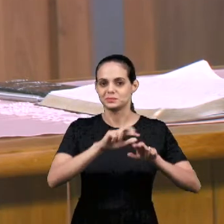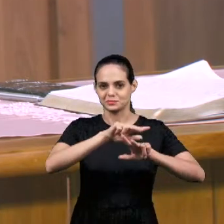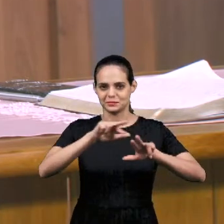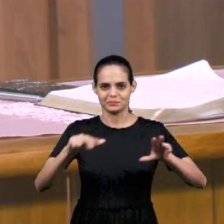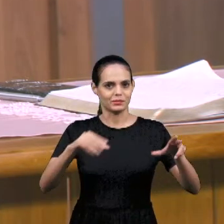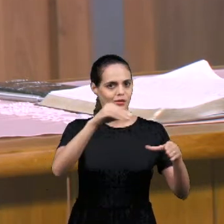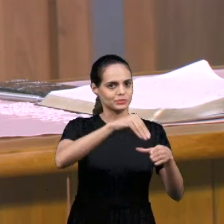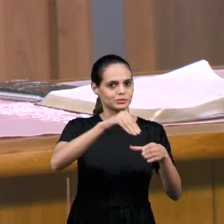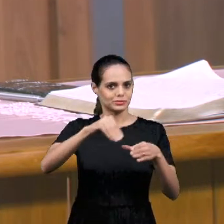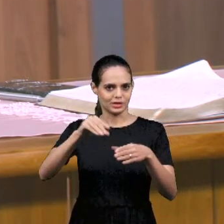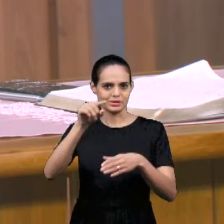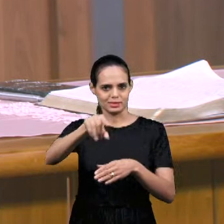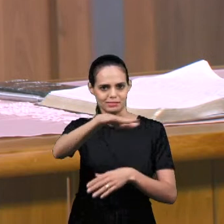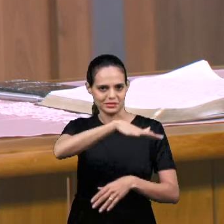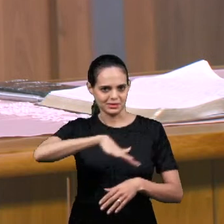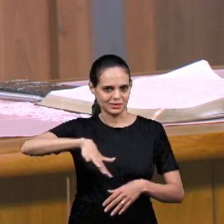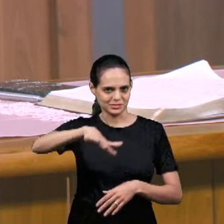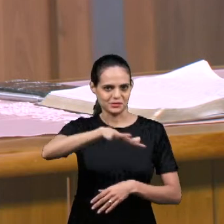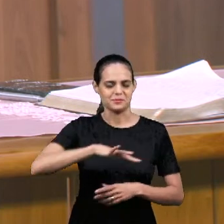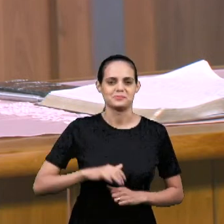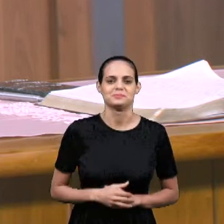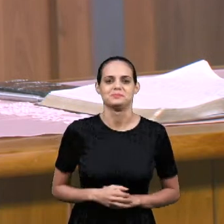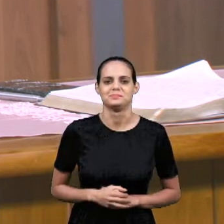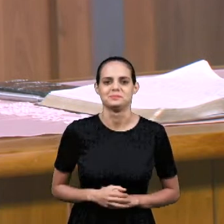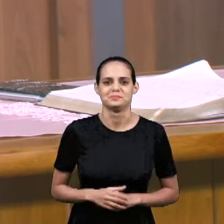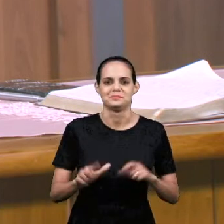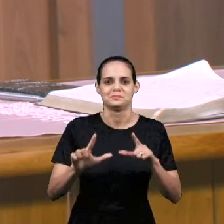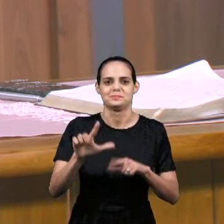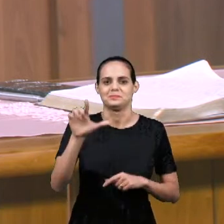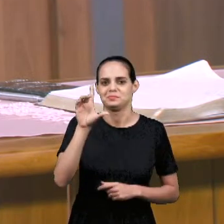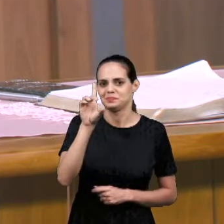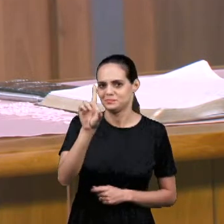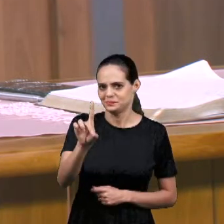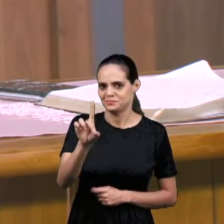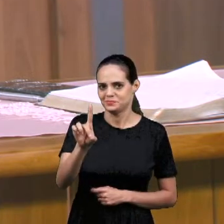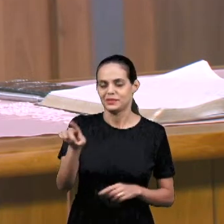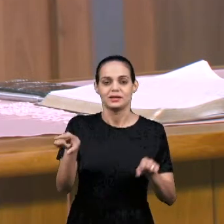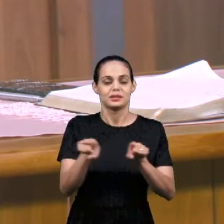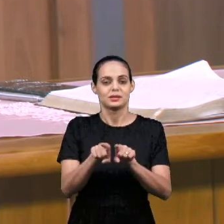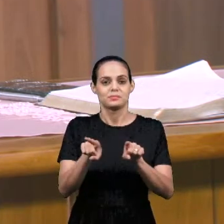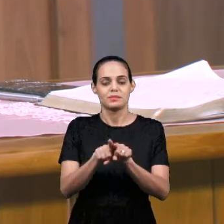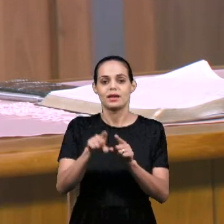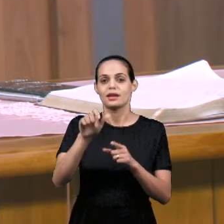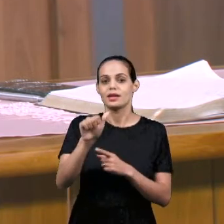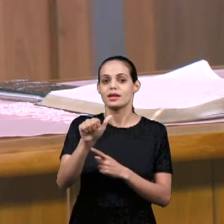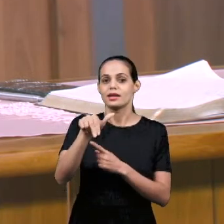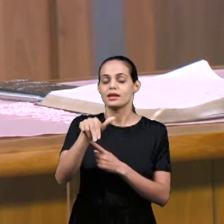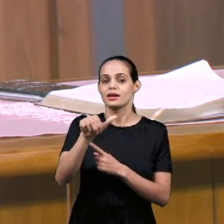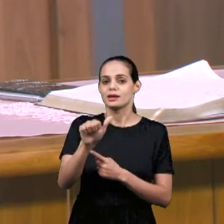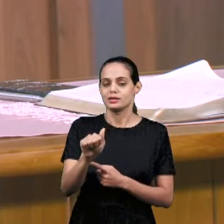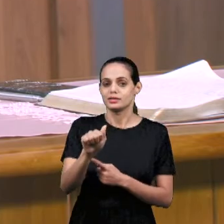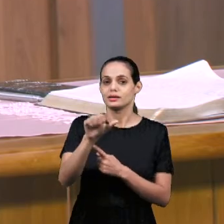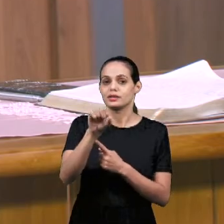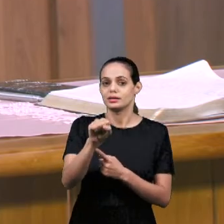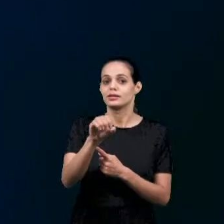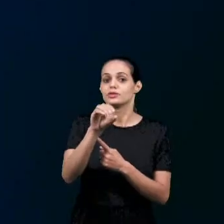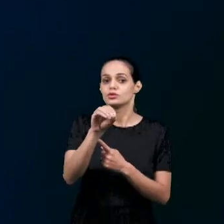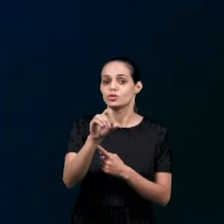vão responder esta pergunta. E a letra D será respondida pela Ana Sofia, lá de Valparaíso de Goiás.